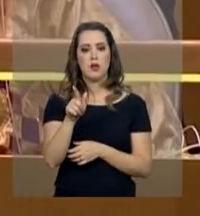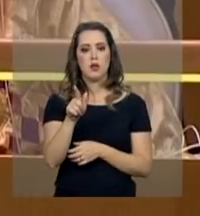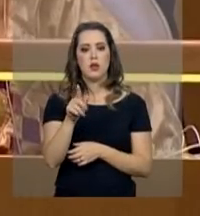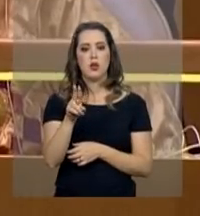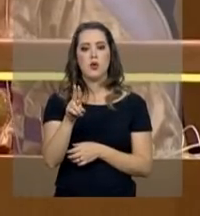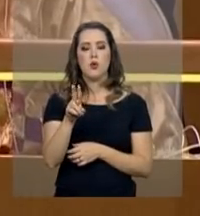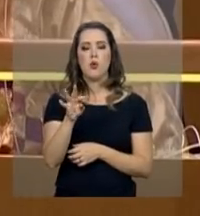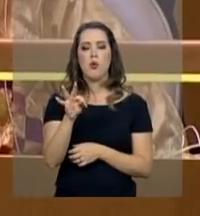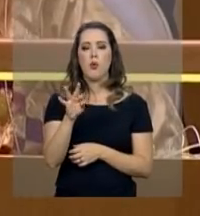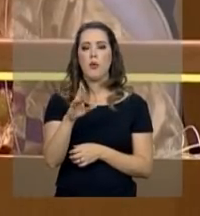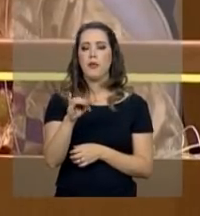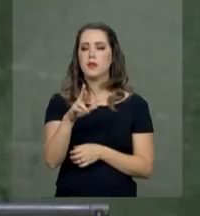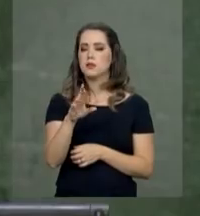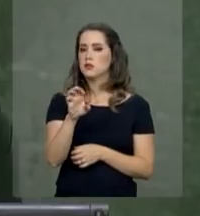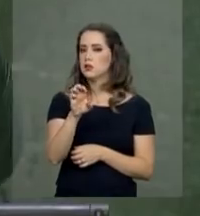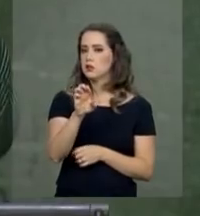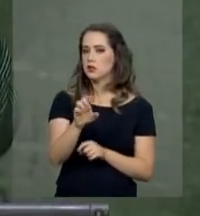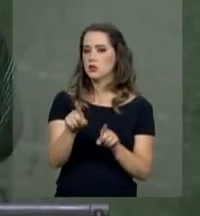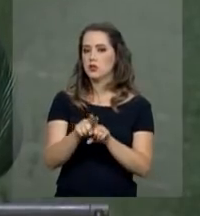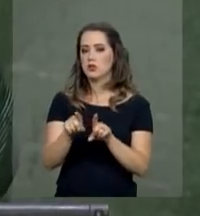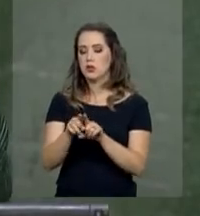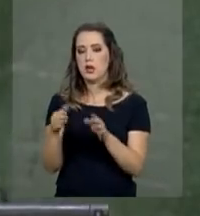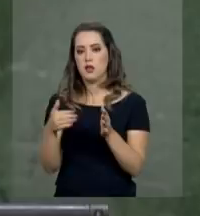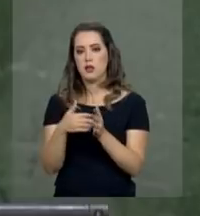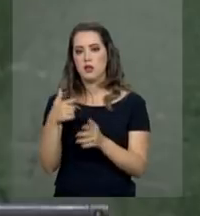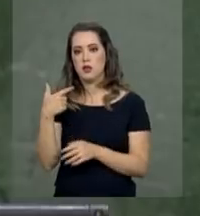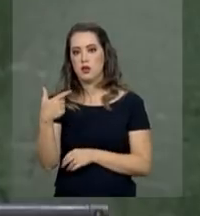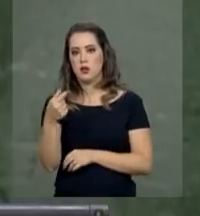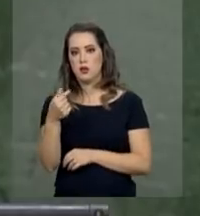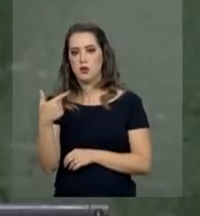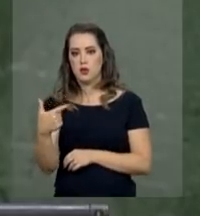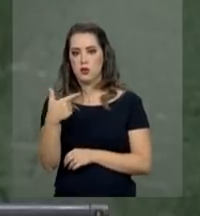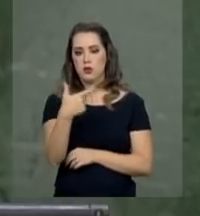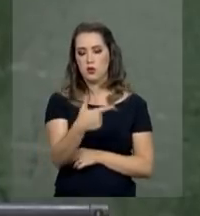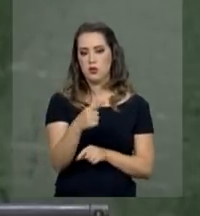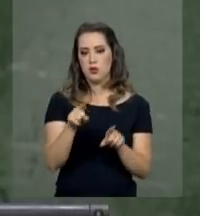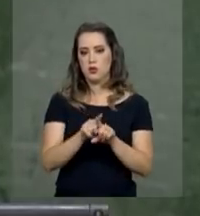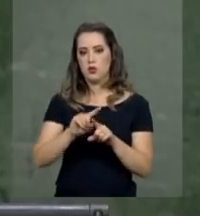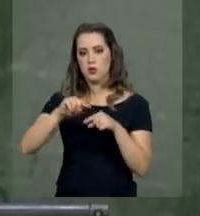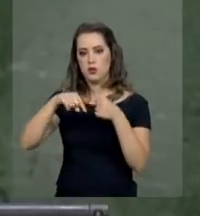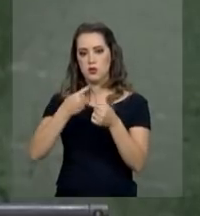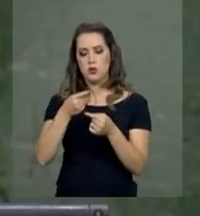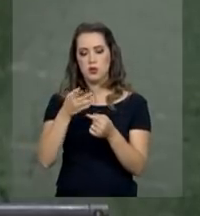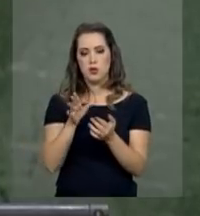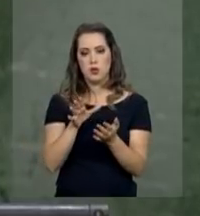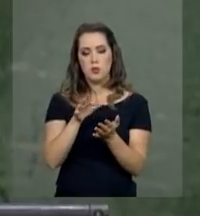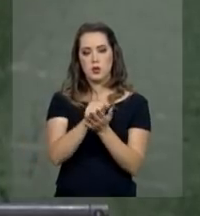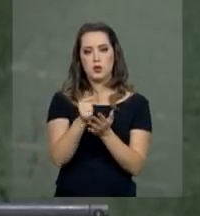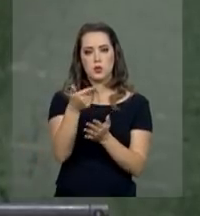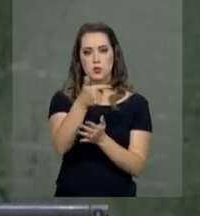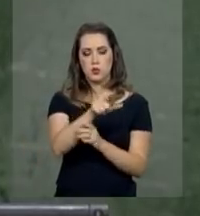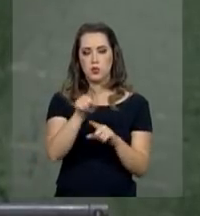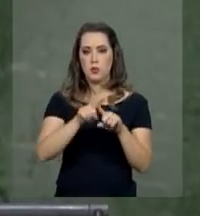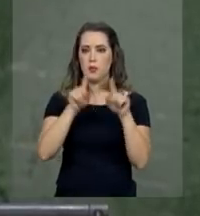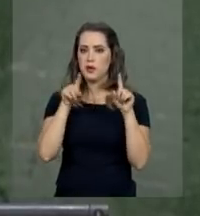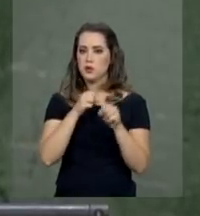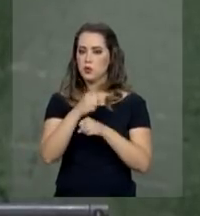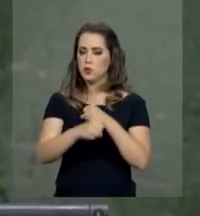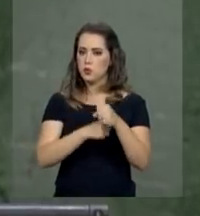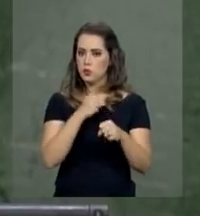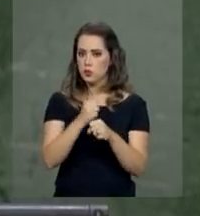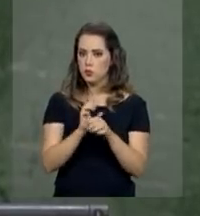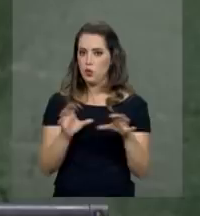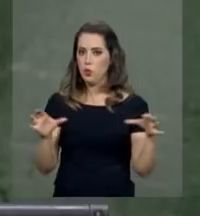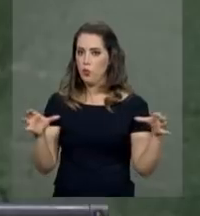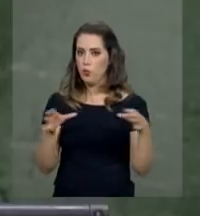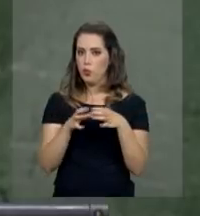eleito em 2017, vai até 2022. Pode ser reeleito para mais um mandato frente à ONU. Mas todo ano, a